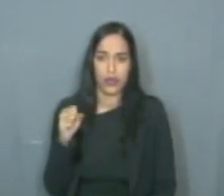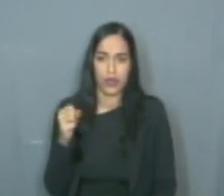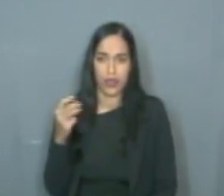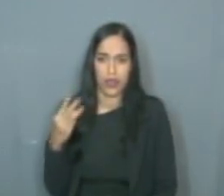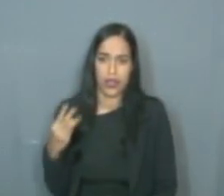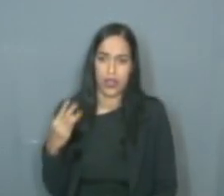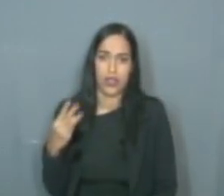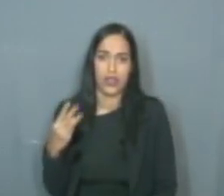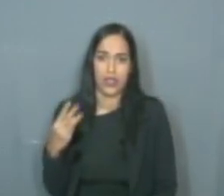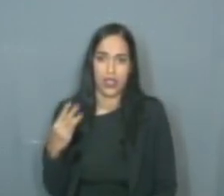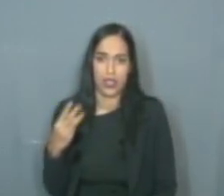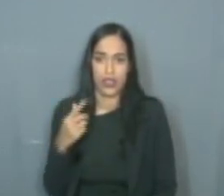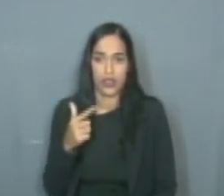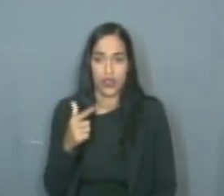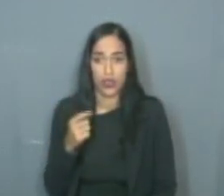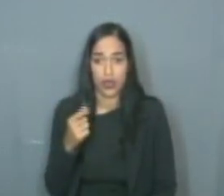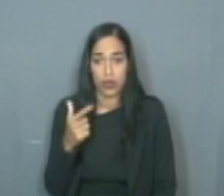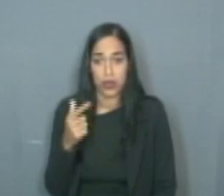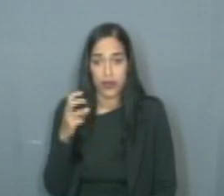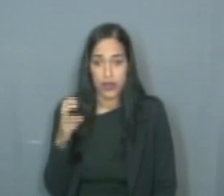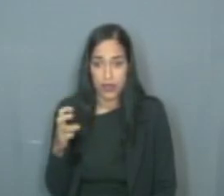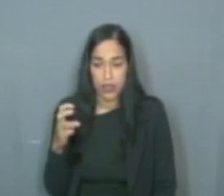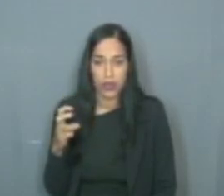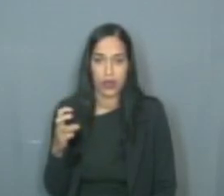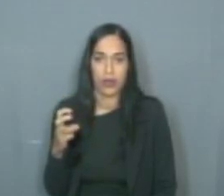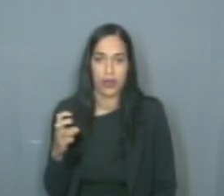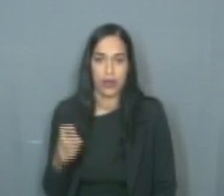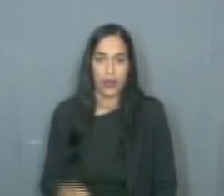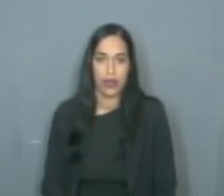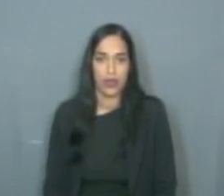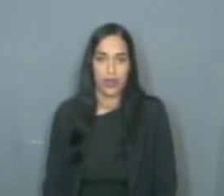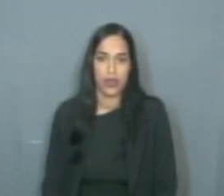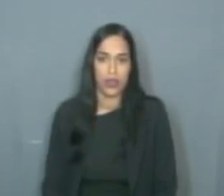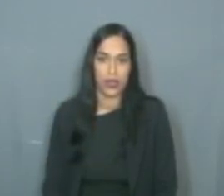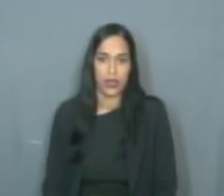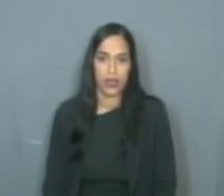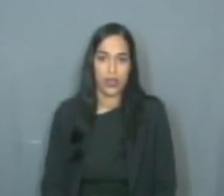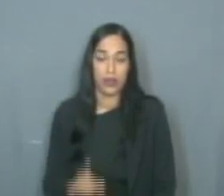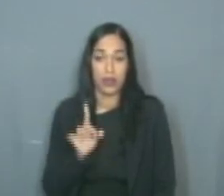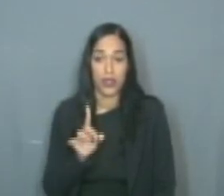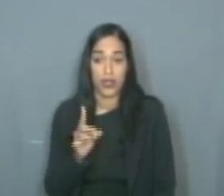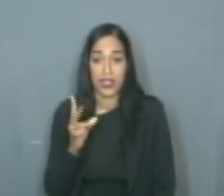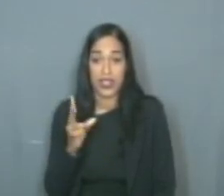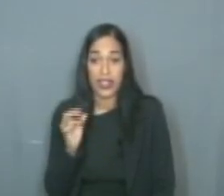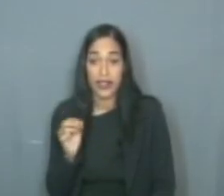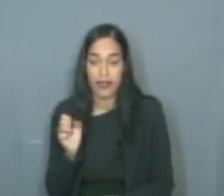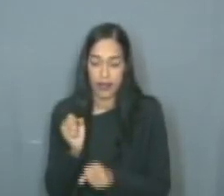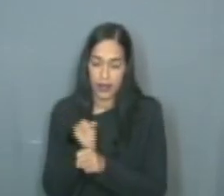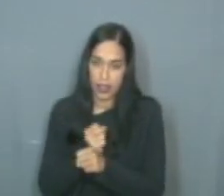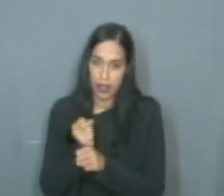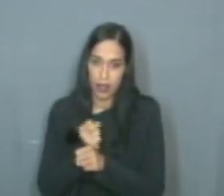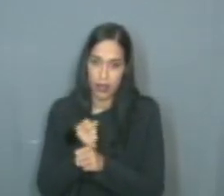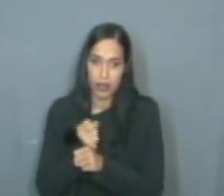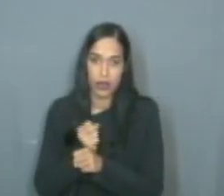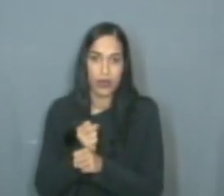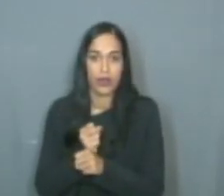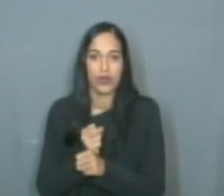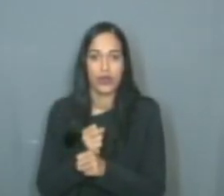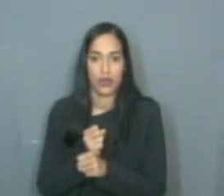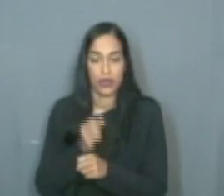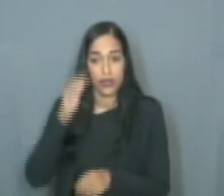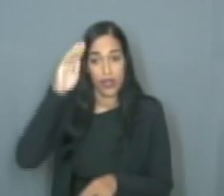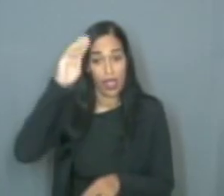2483 de 2025, vai para os 120 anos da